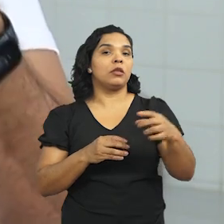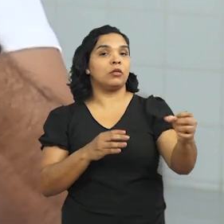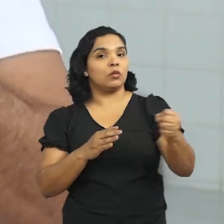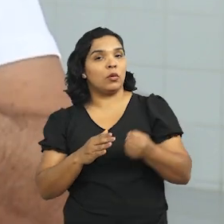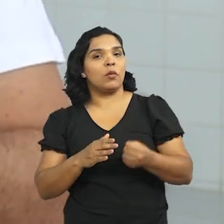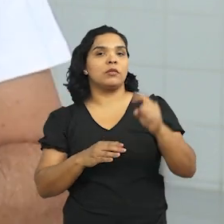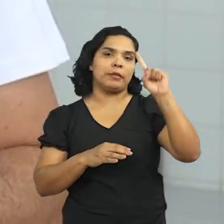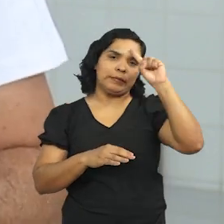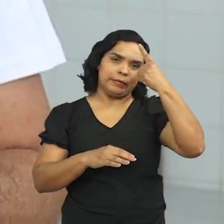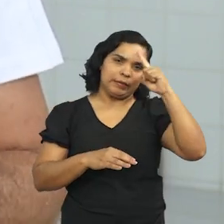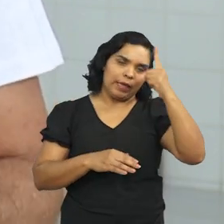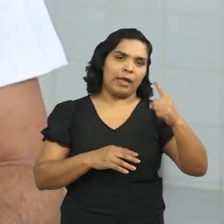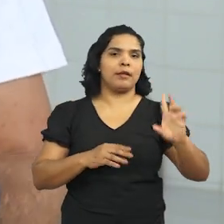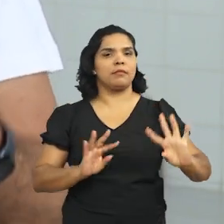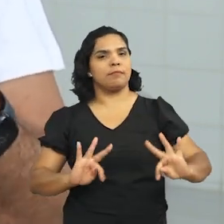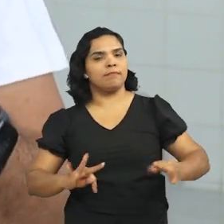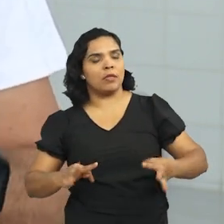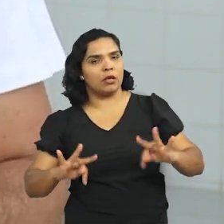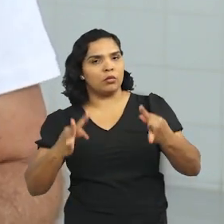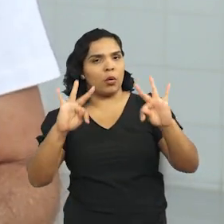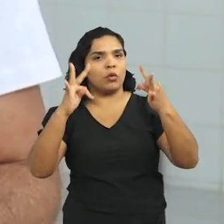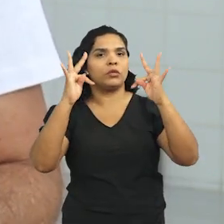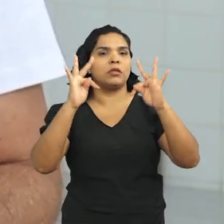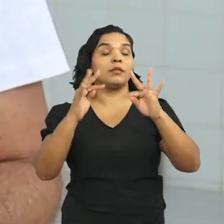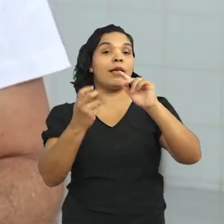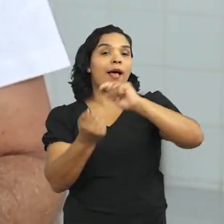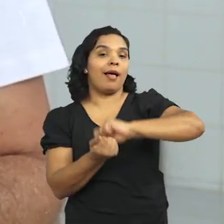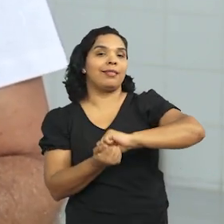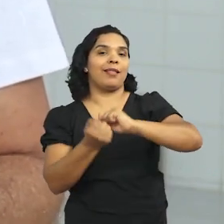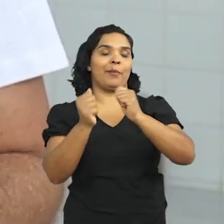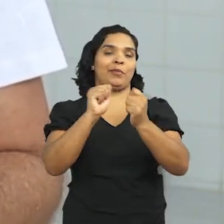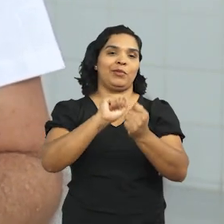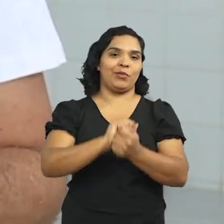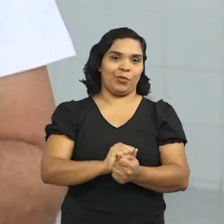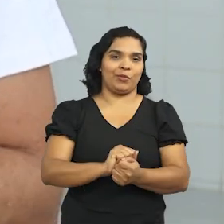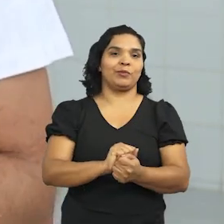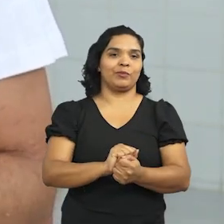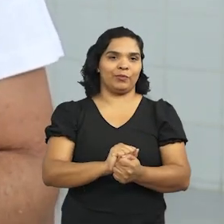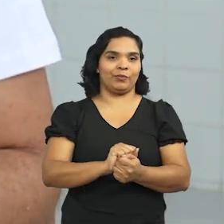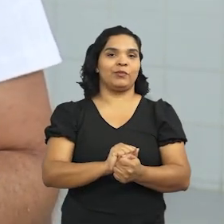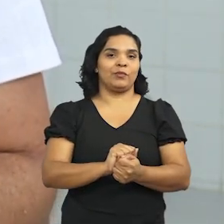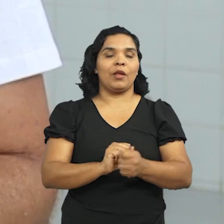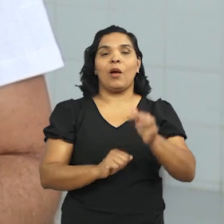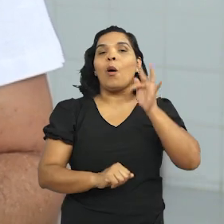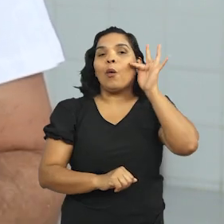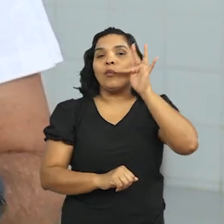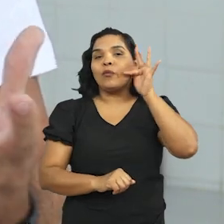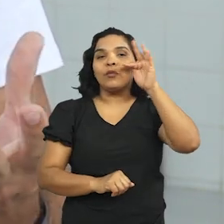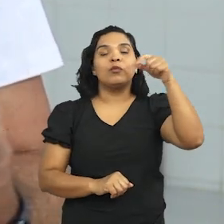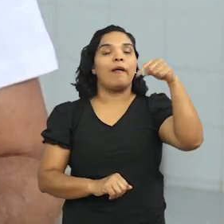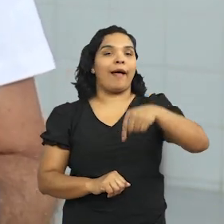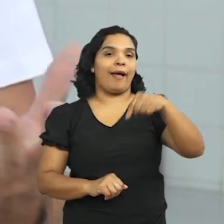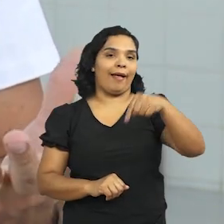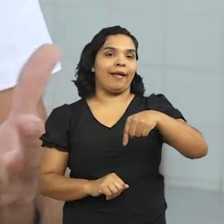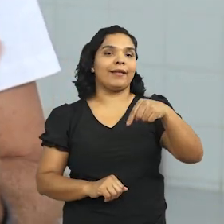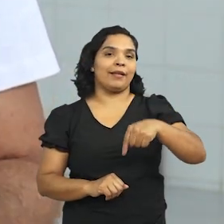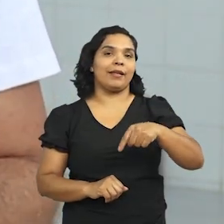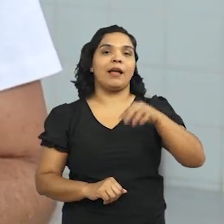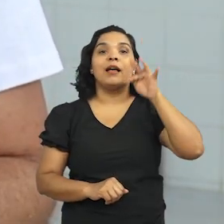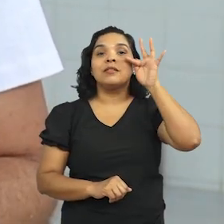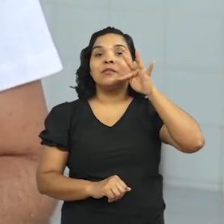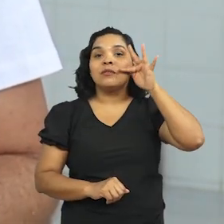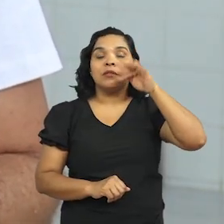trouxe para cá as ideias, né, as tecnologias, e a gente adaptou com o fruto